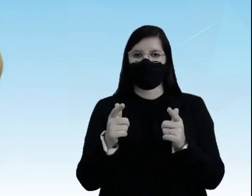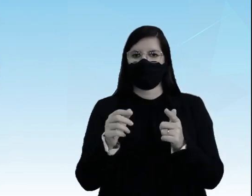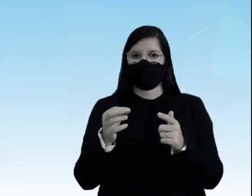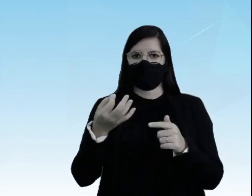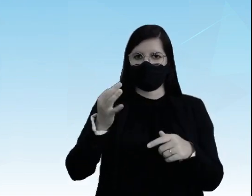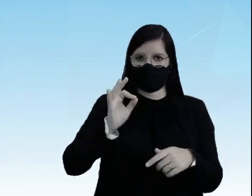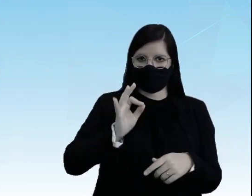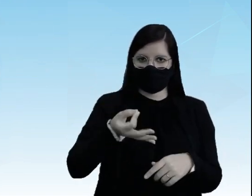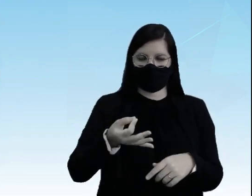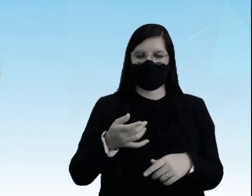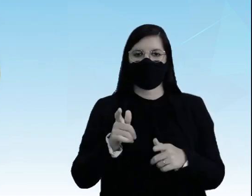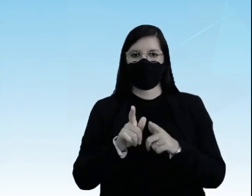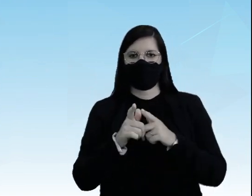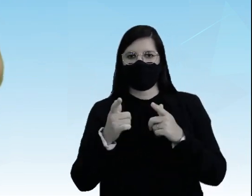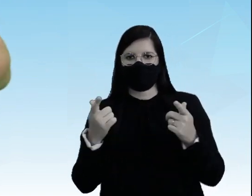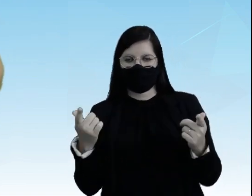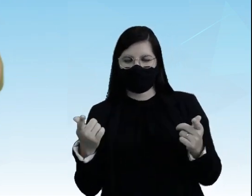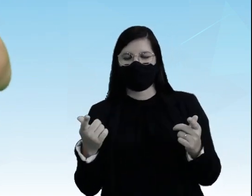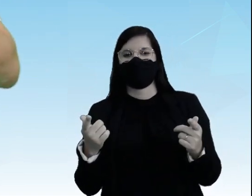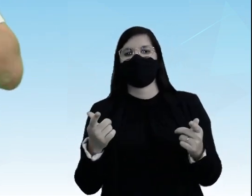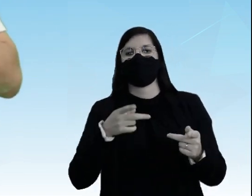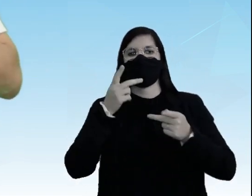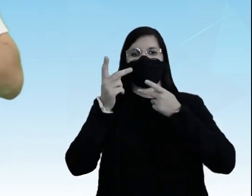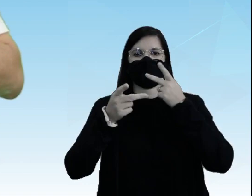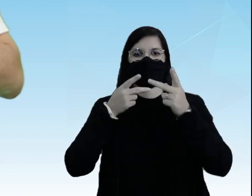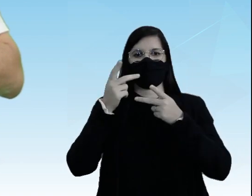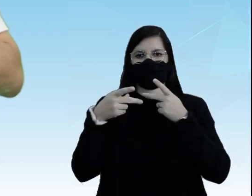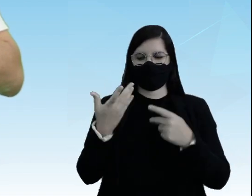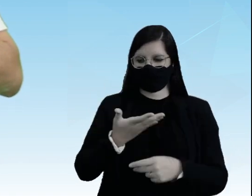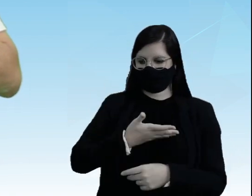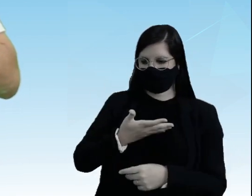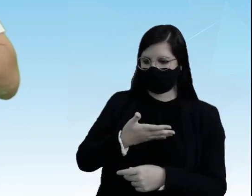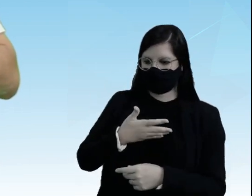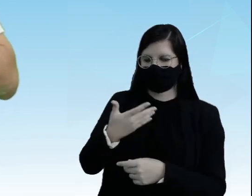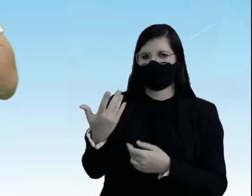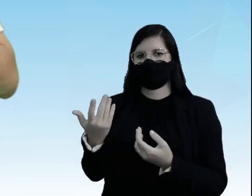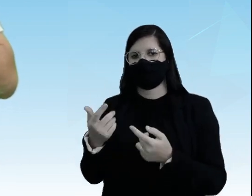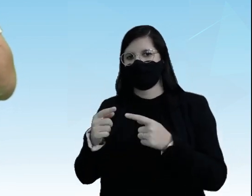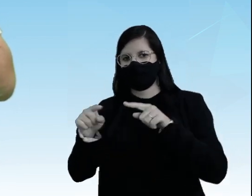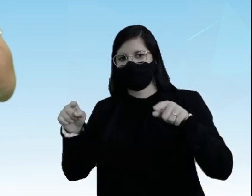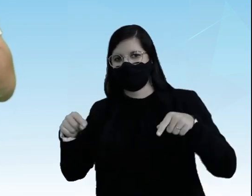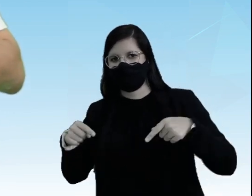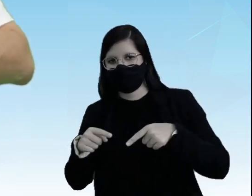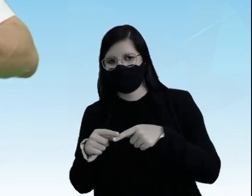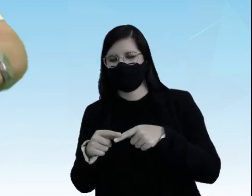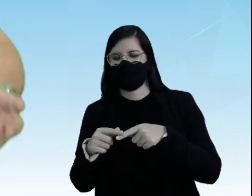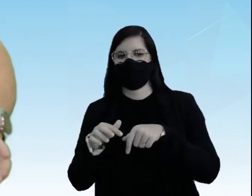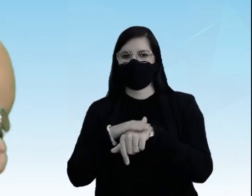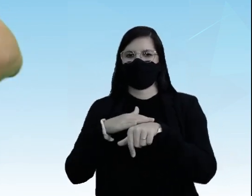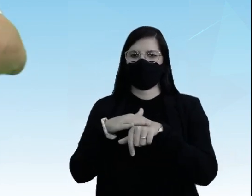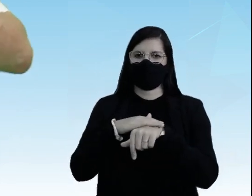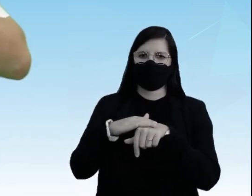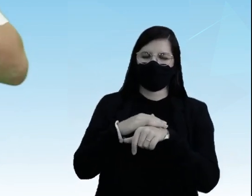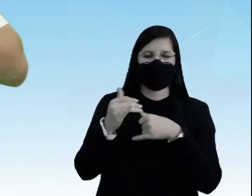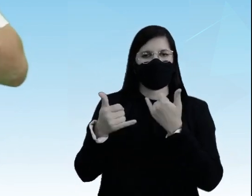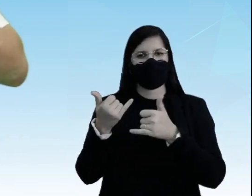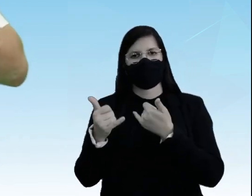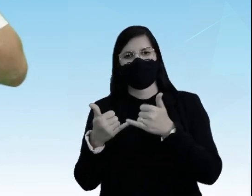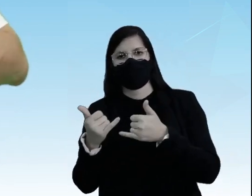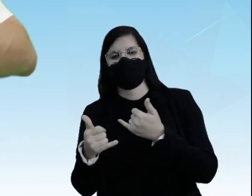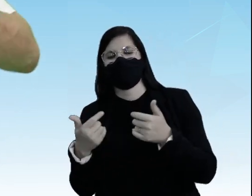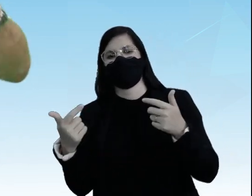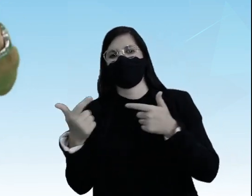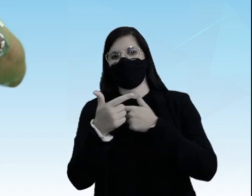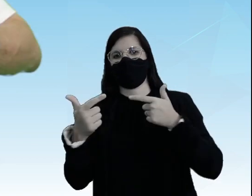correção gramatical, certo? Falar com um coleguinha de turma, certo? Em uma situação de